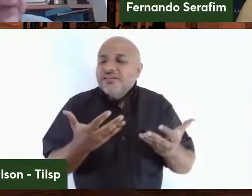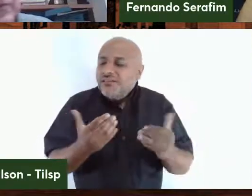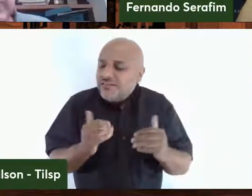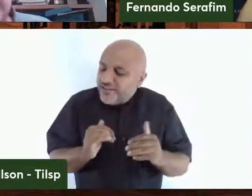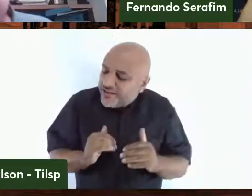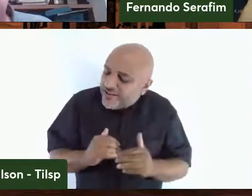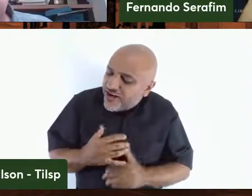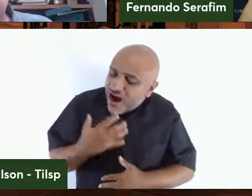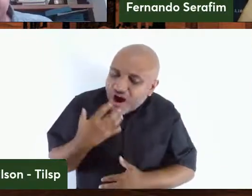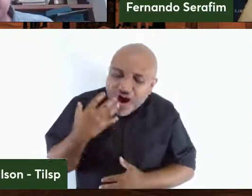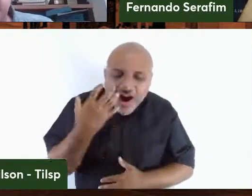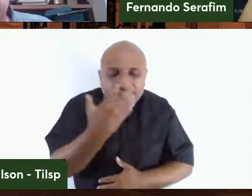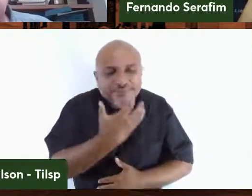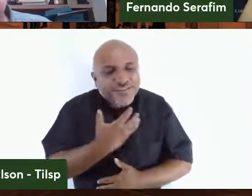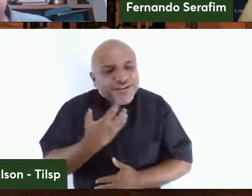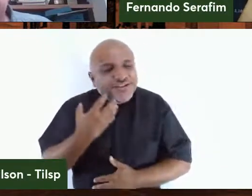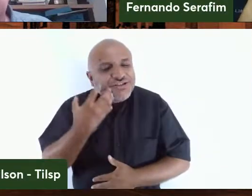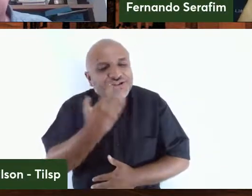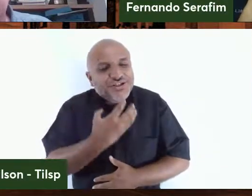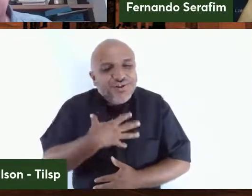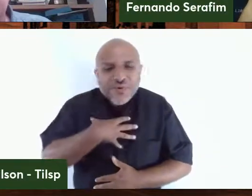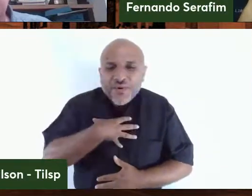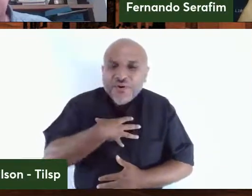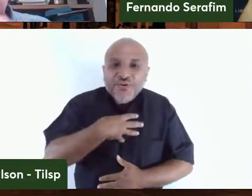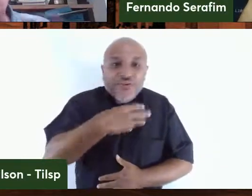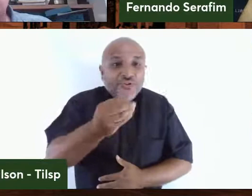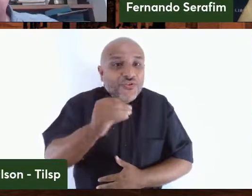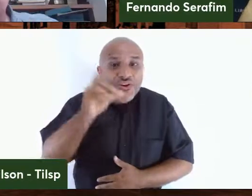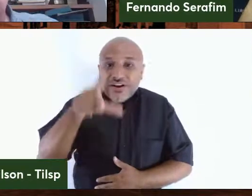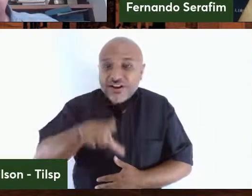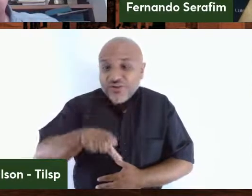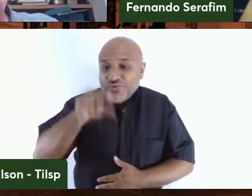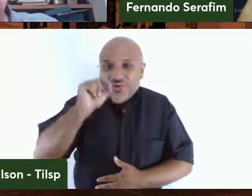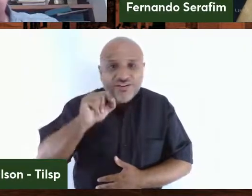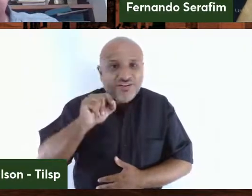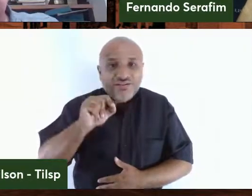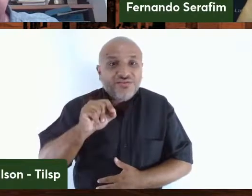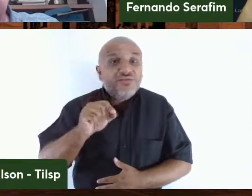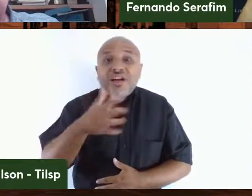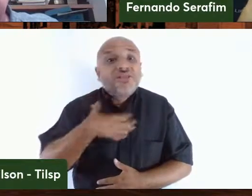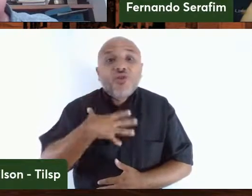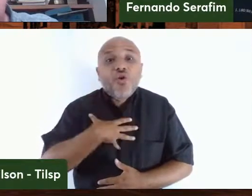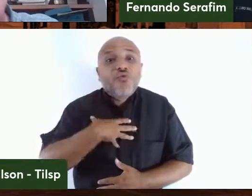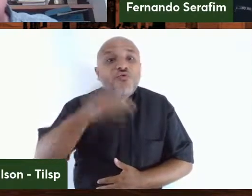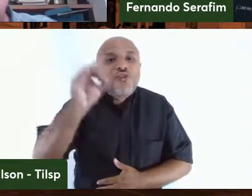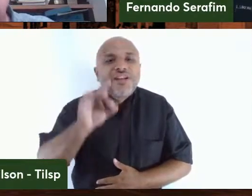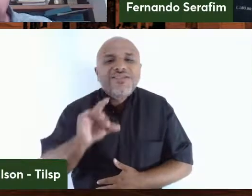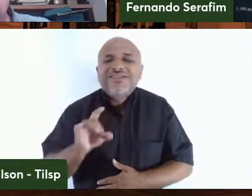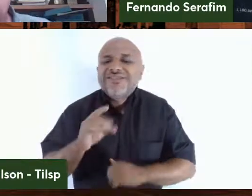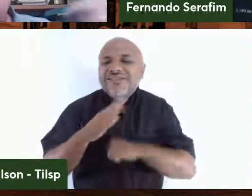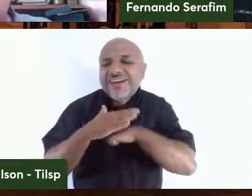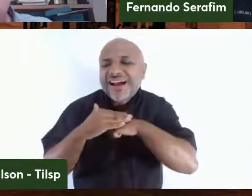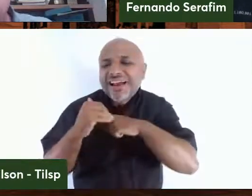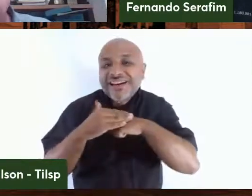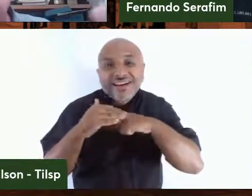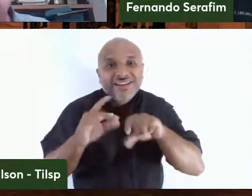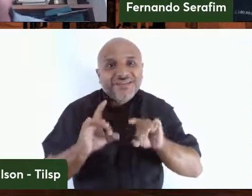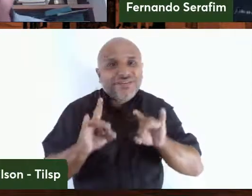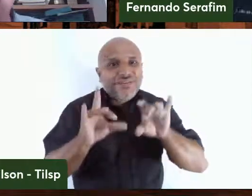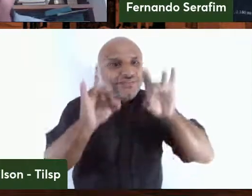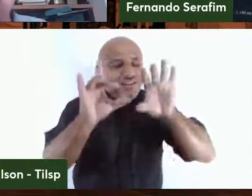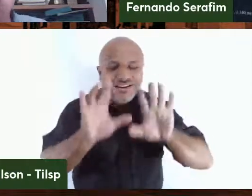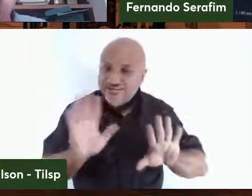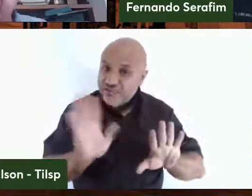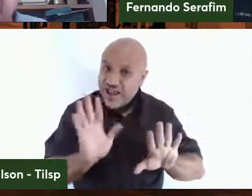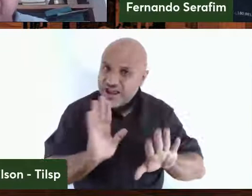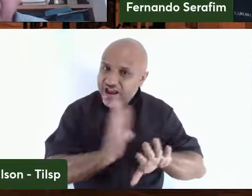escolha, que é uma escolha também passional. Ela não é só o filho querido, o filho preferido, não. É muito mais do que